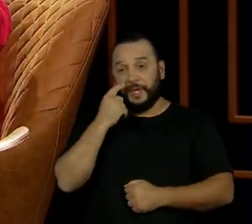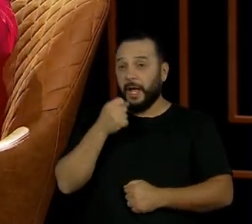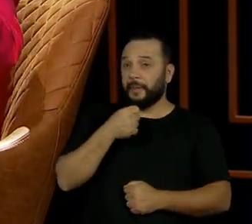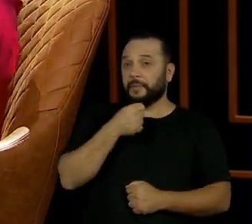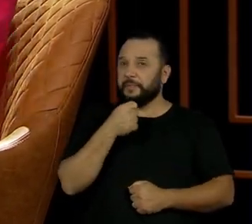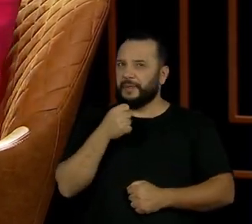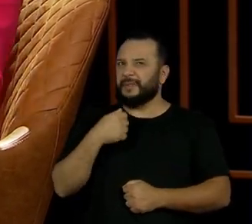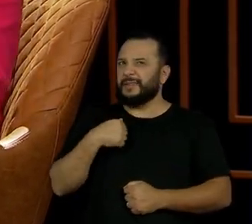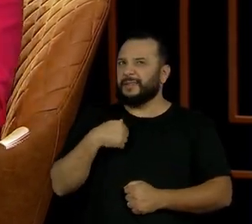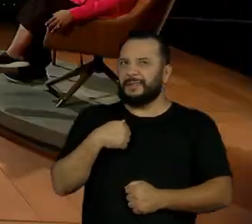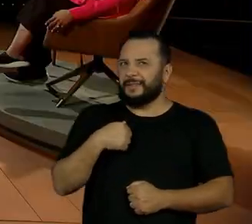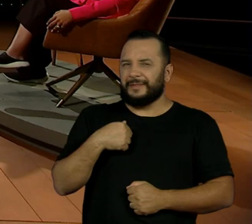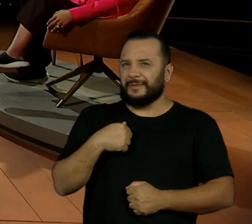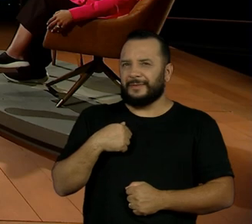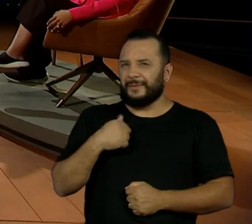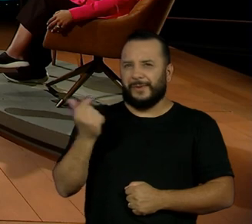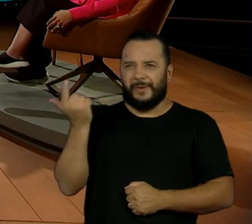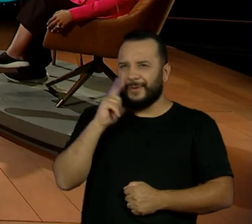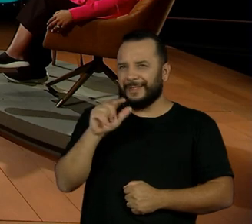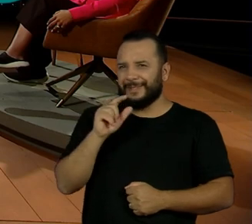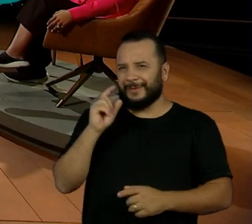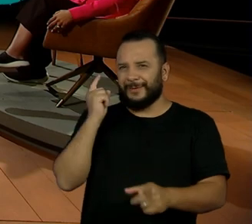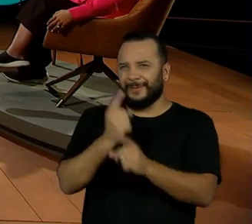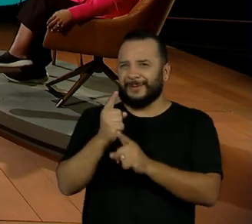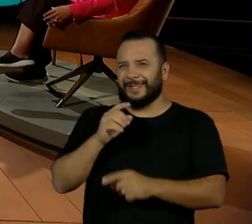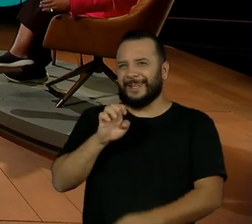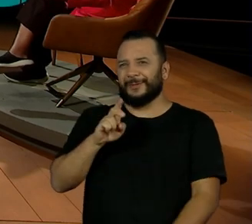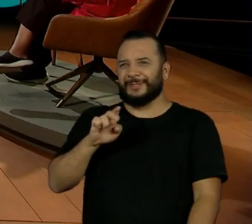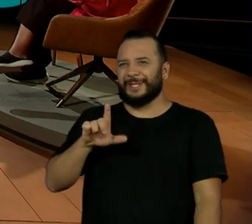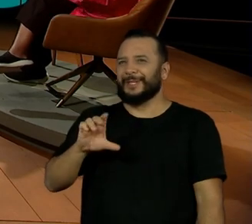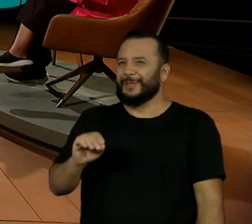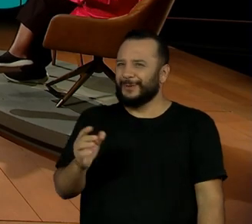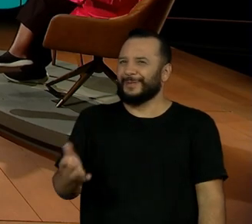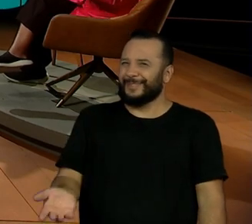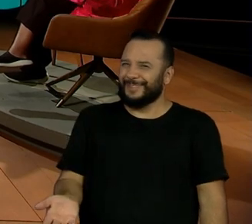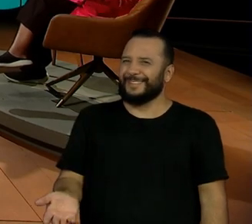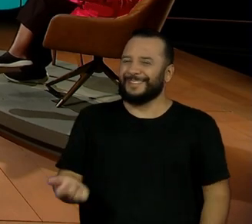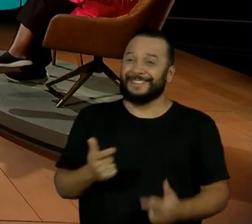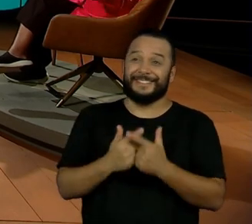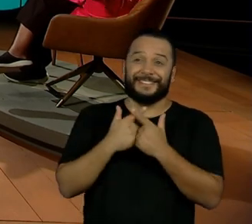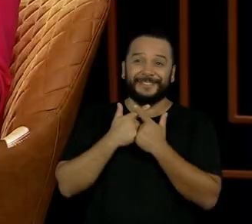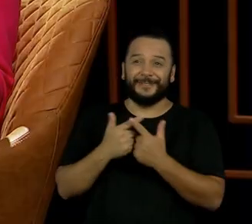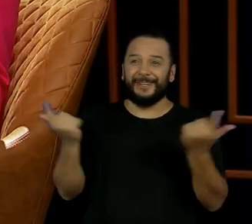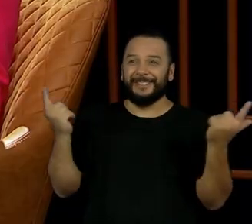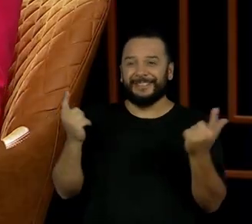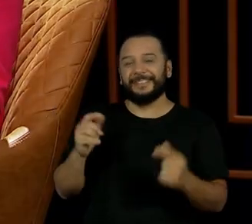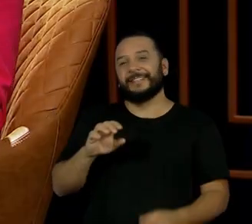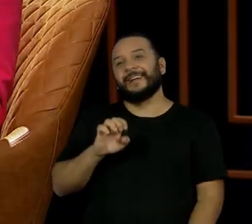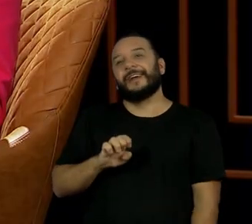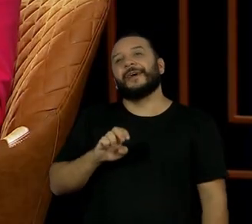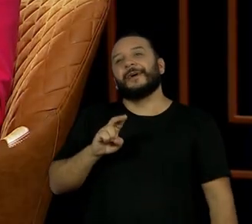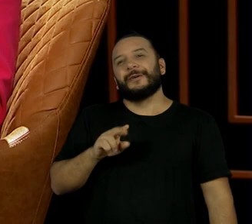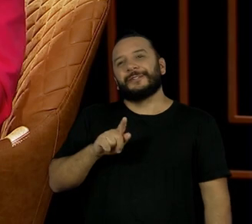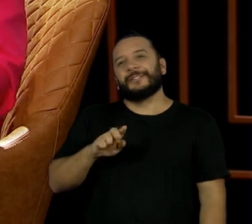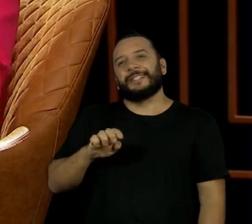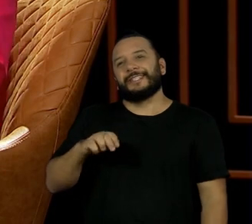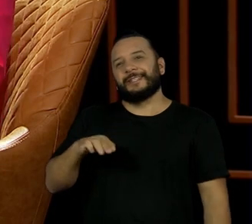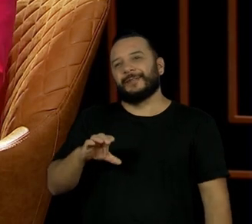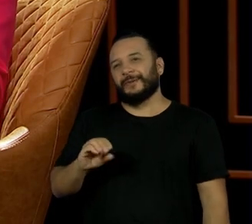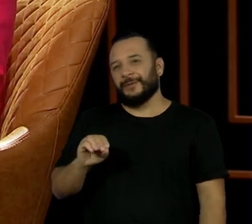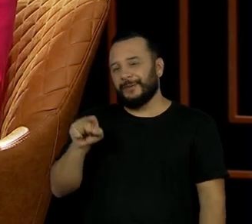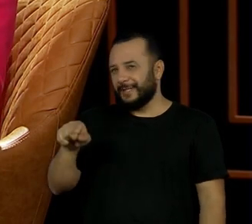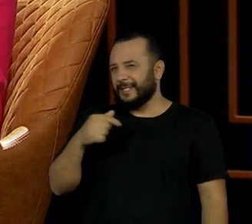cantor tal Eu falei não acredito que eles conseguiram Eugênio E aí para mim a sorte o Eugênio ele é um dos caras